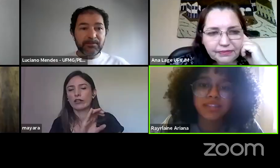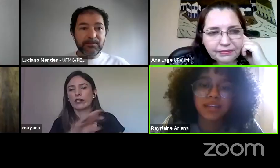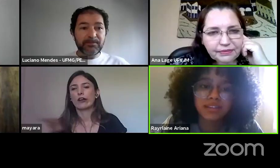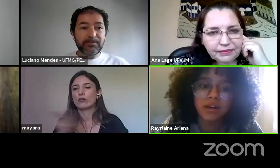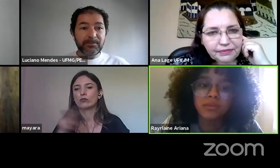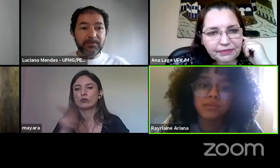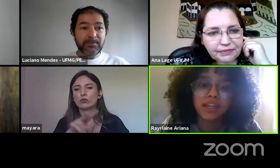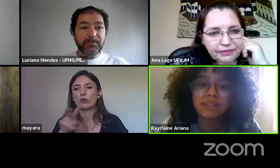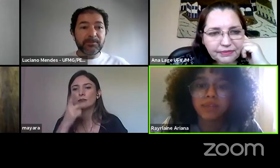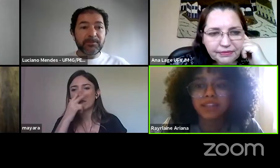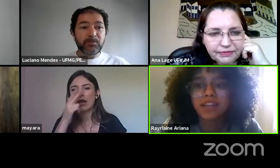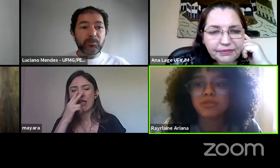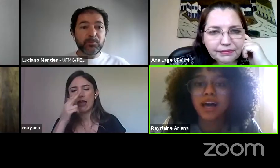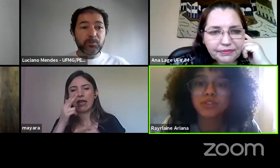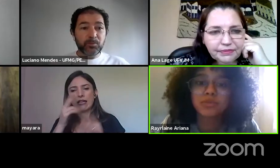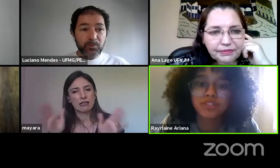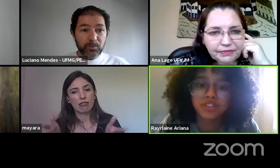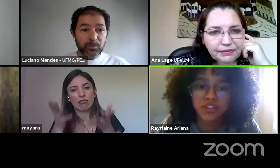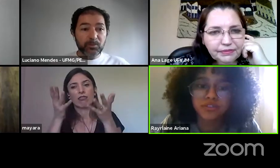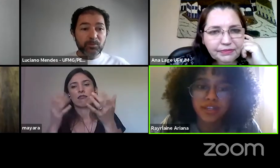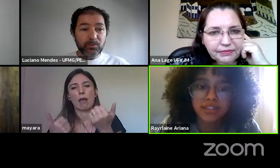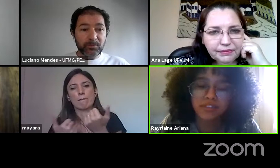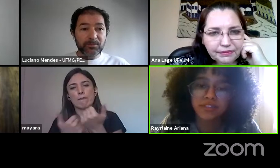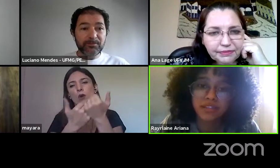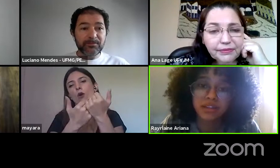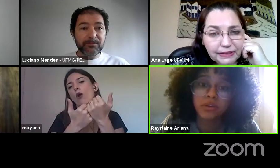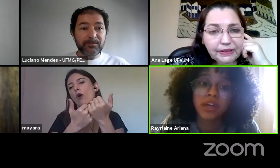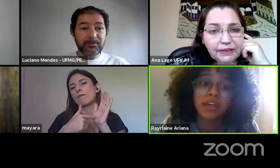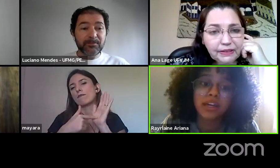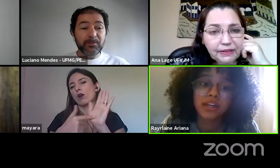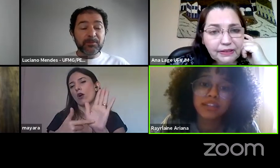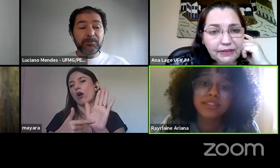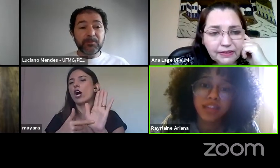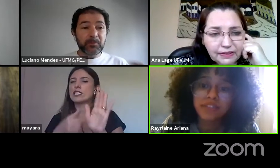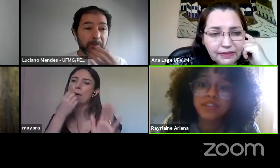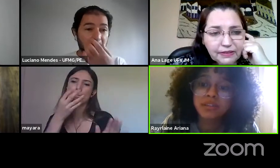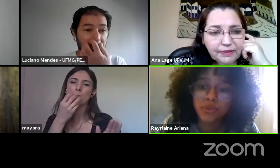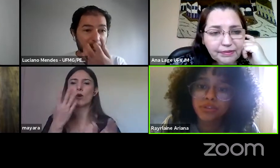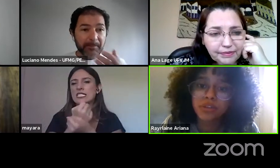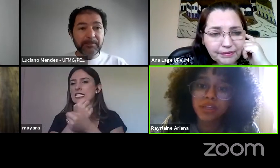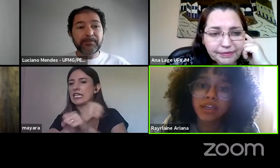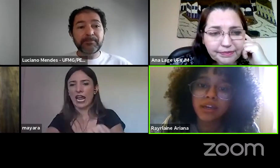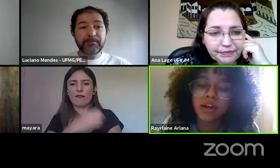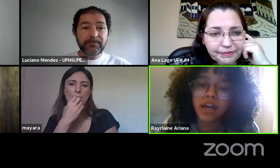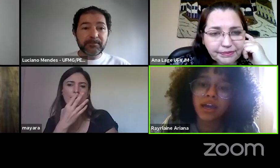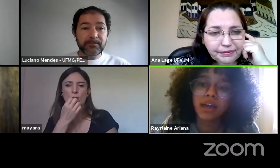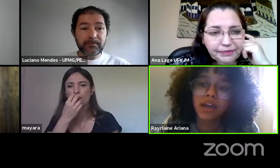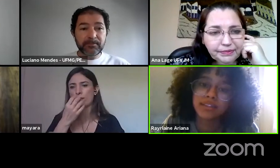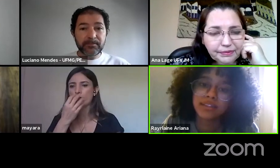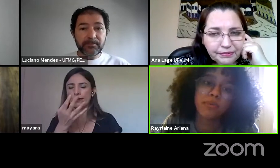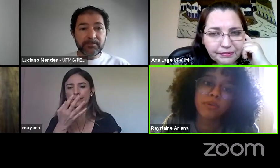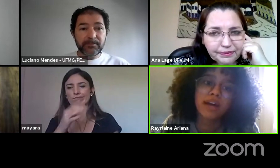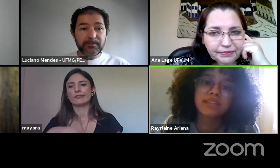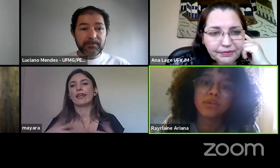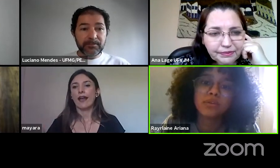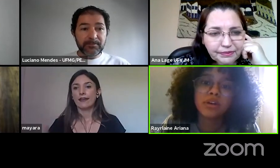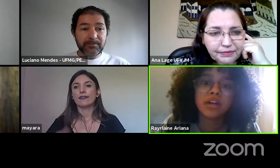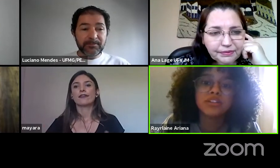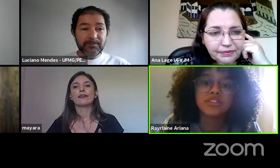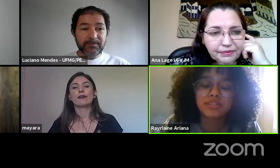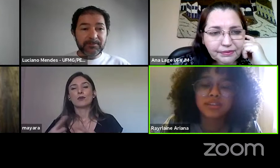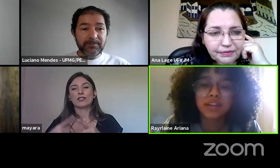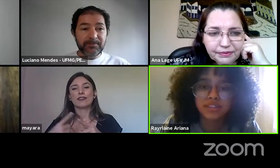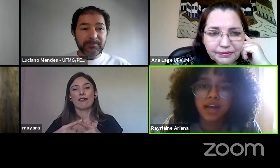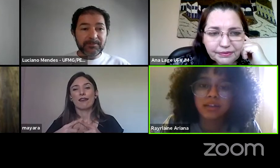escravização, para dar um lado positivo da escravização, e acreditava-se muito que essa população